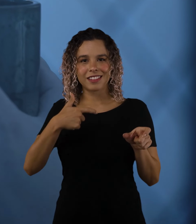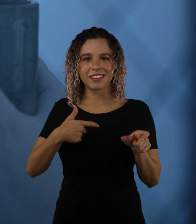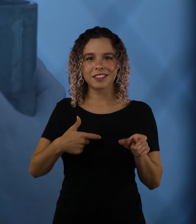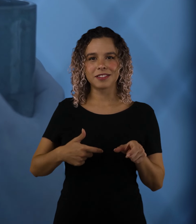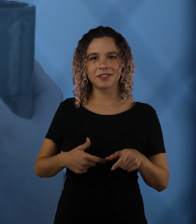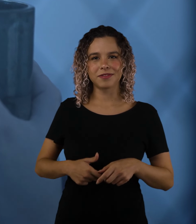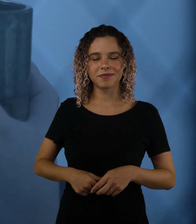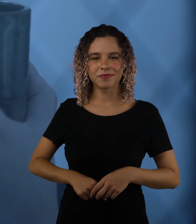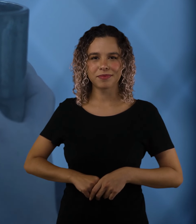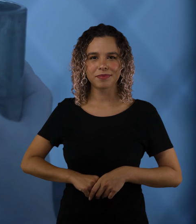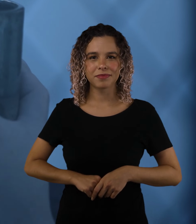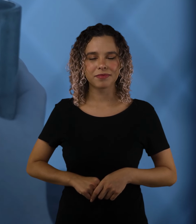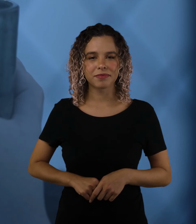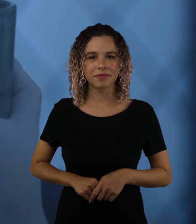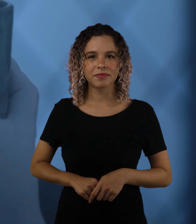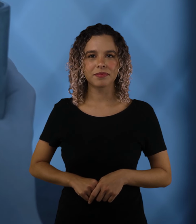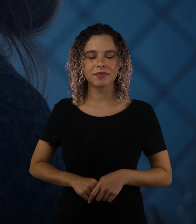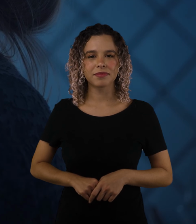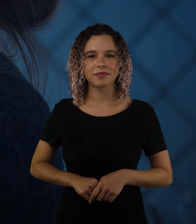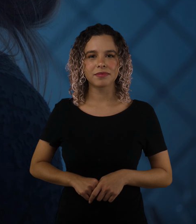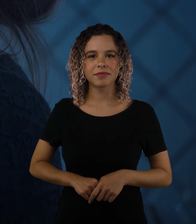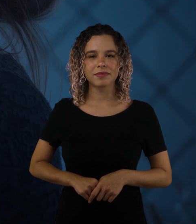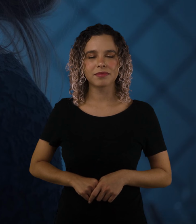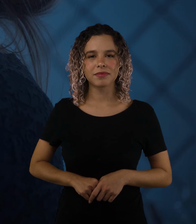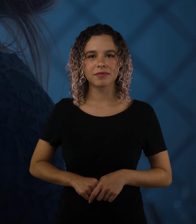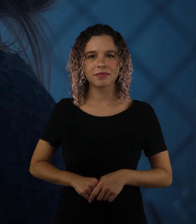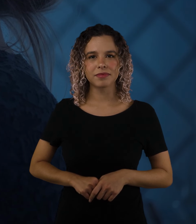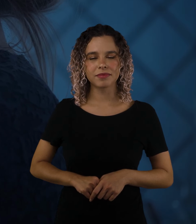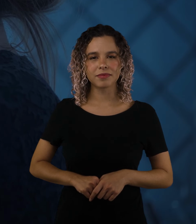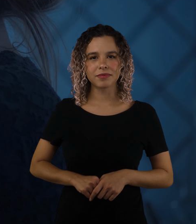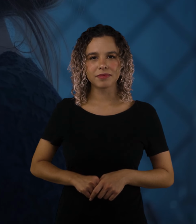diante do rosto. Olho para um lado, para cima.